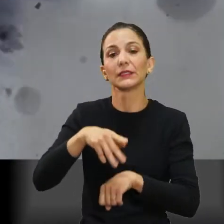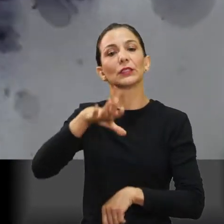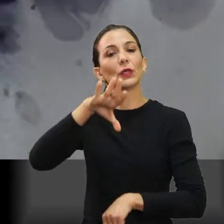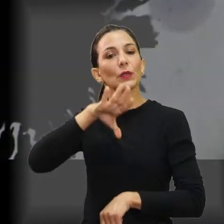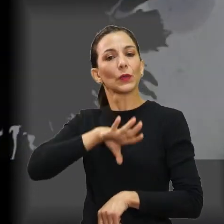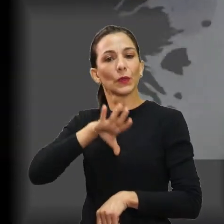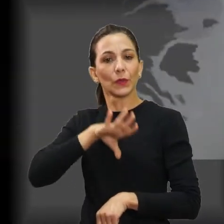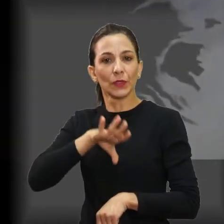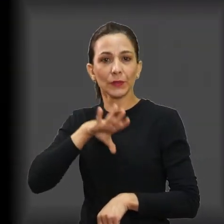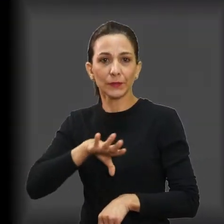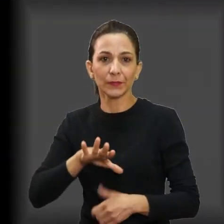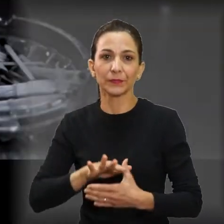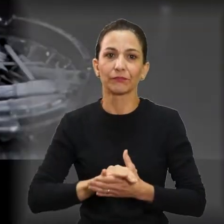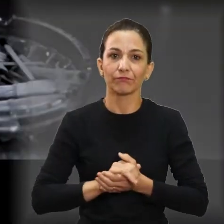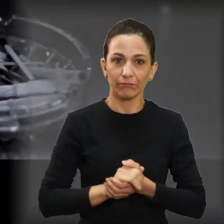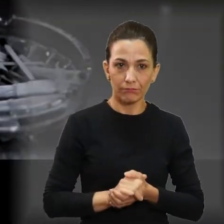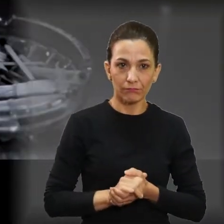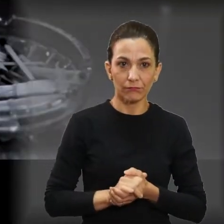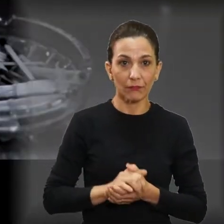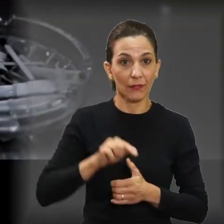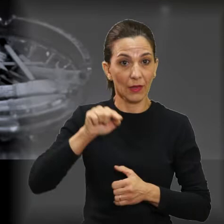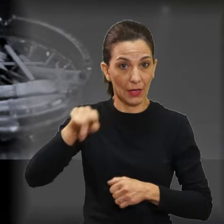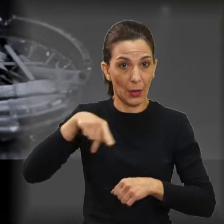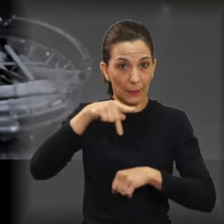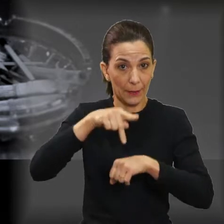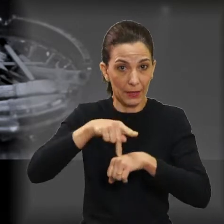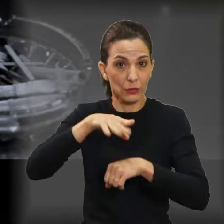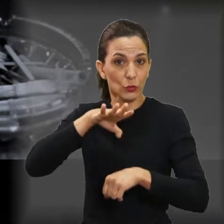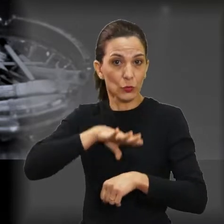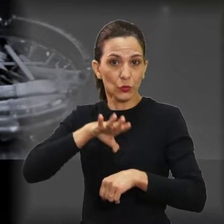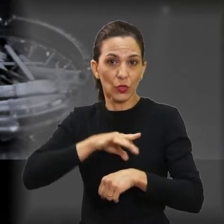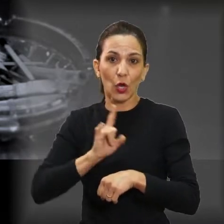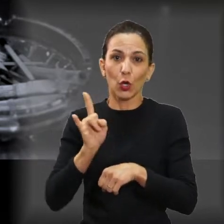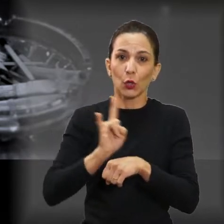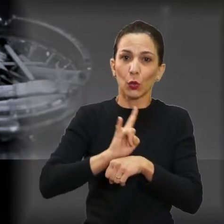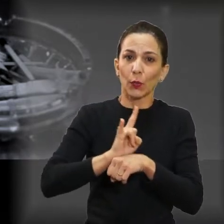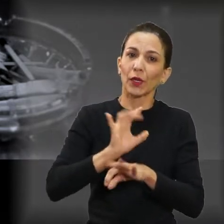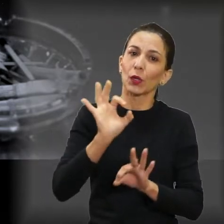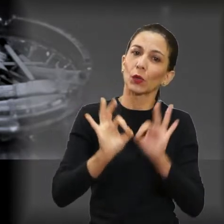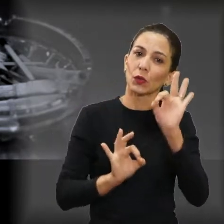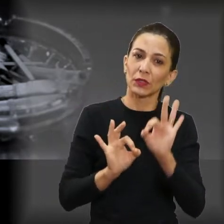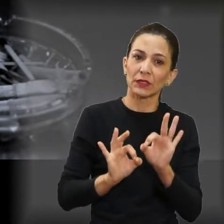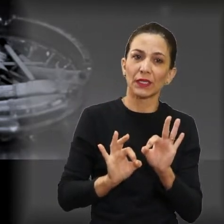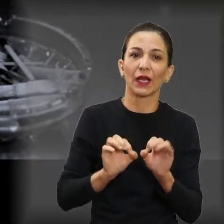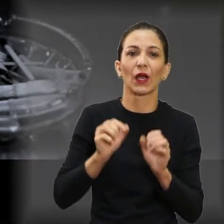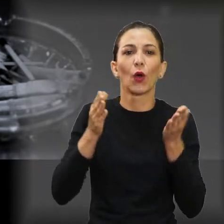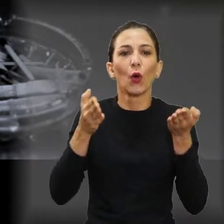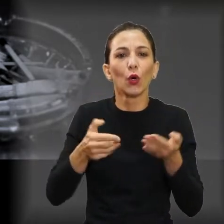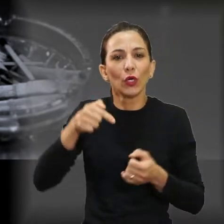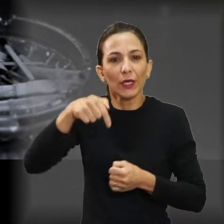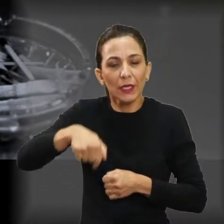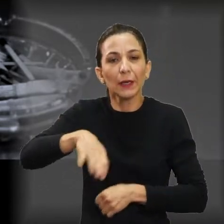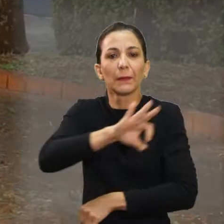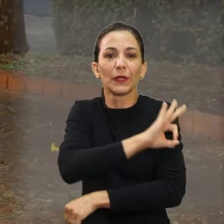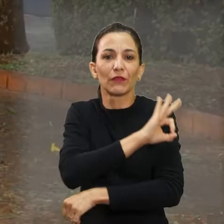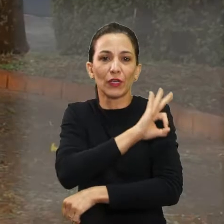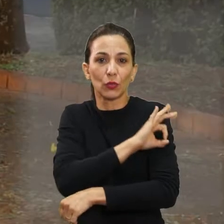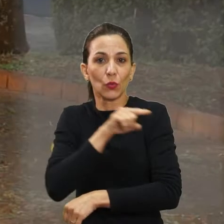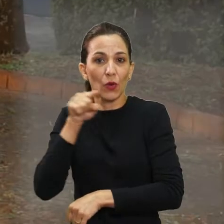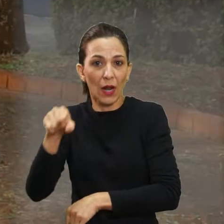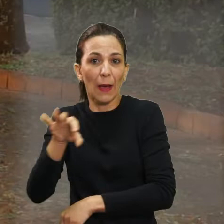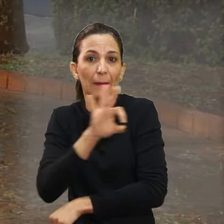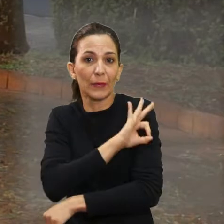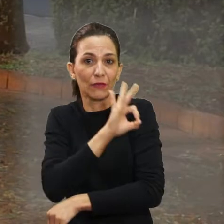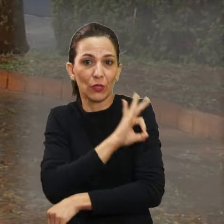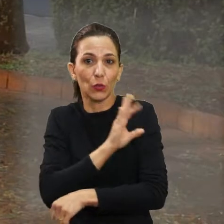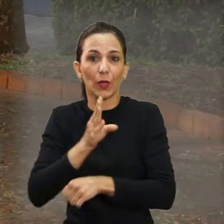HQ Mix, que é o considerado o Oscar do quadrinho, né? Foi para festivais aí, passou em Portugal também. E teve